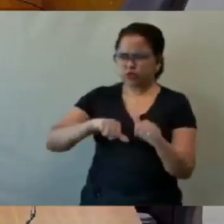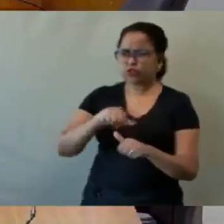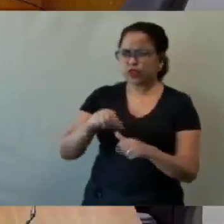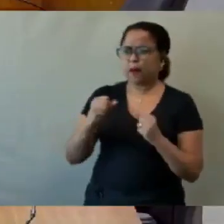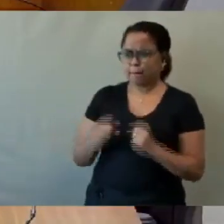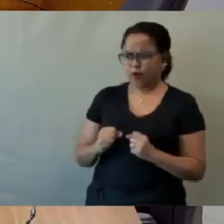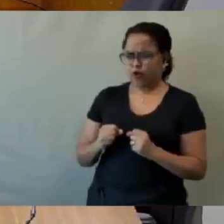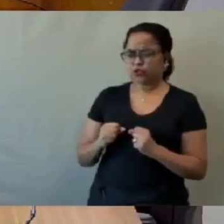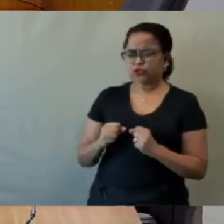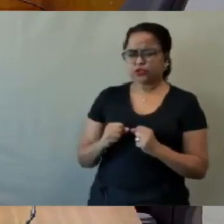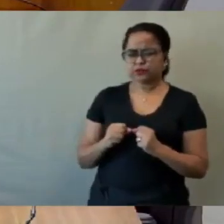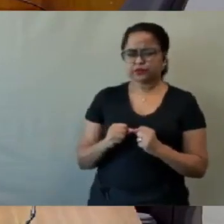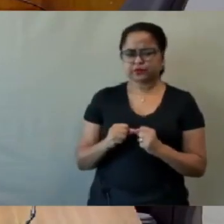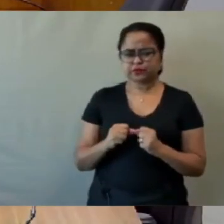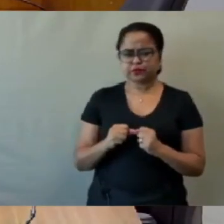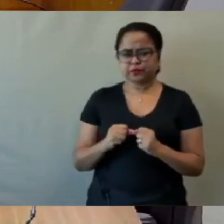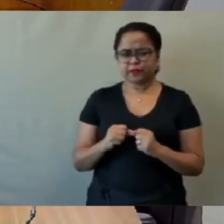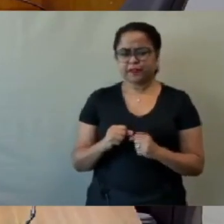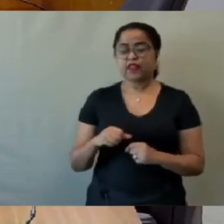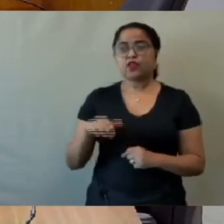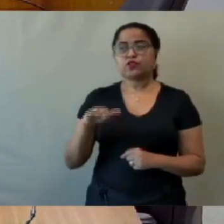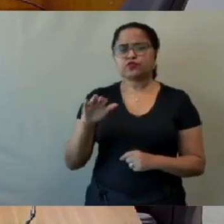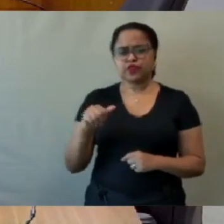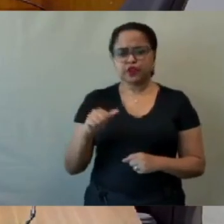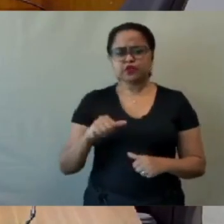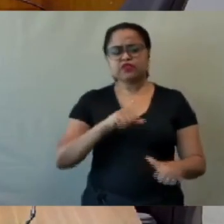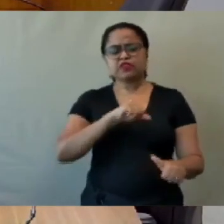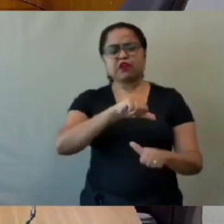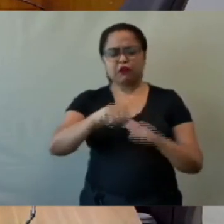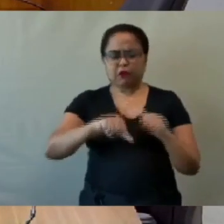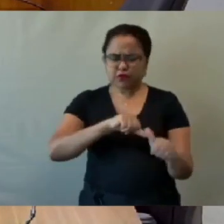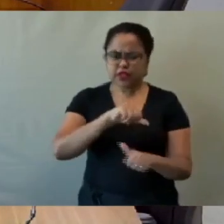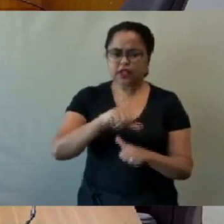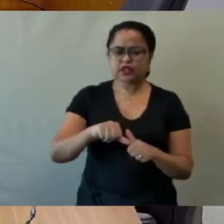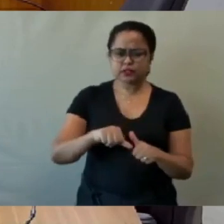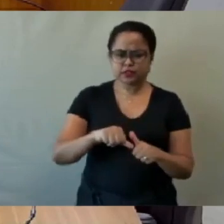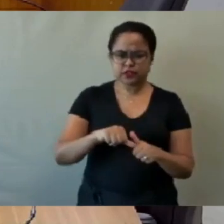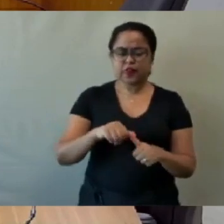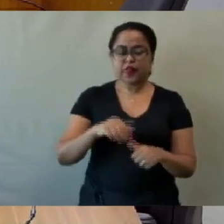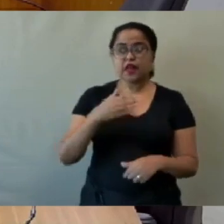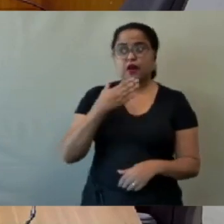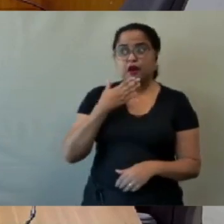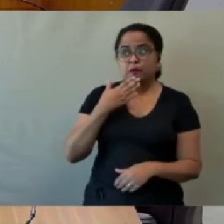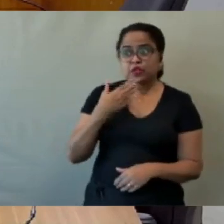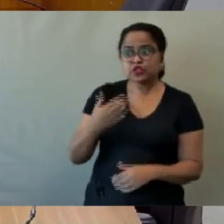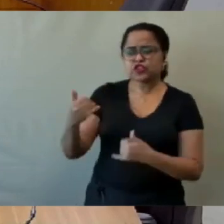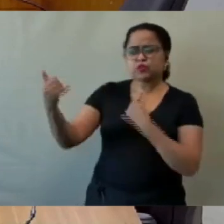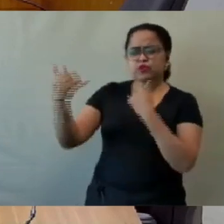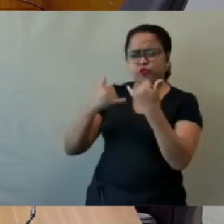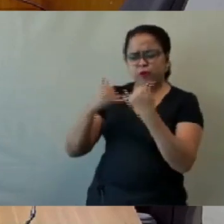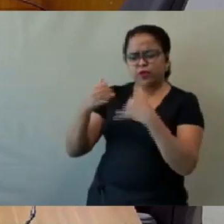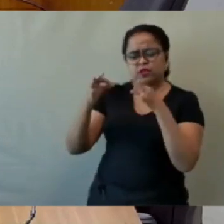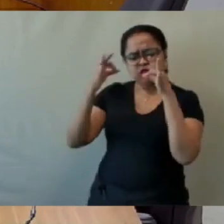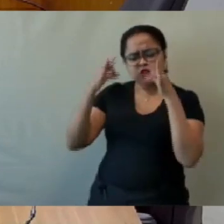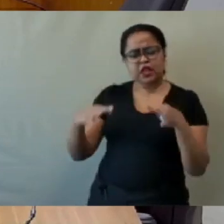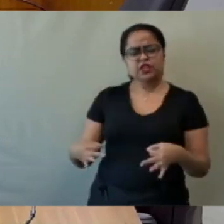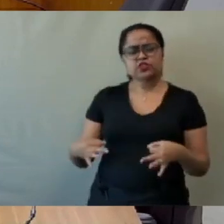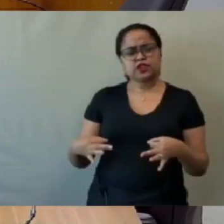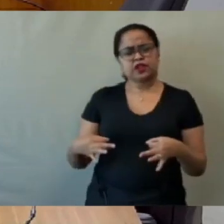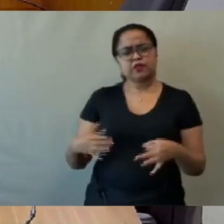Então, vamos fazer alteração aqui, para a gente, né, poder fazer um pedido de informação direitinho, não ter que